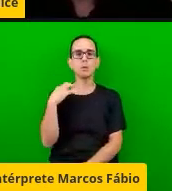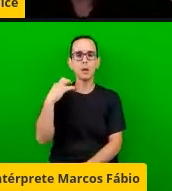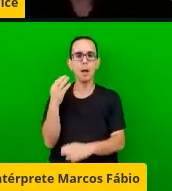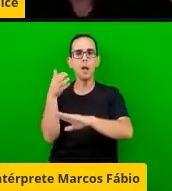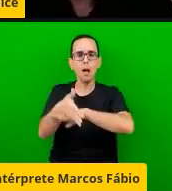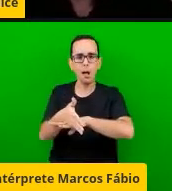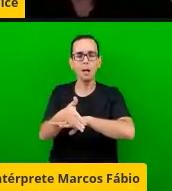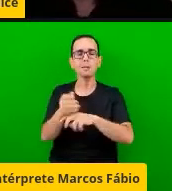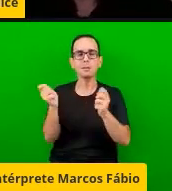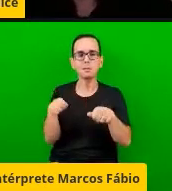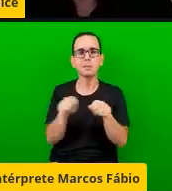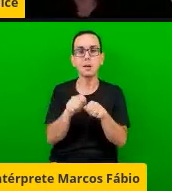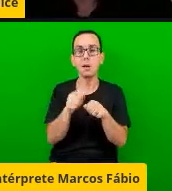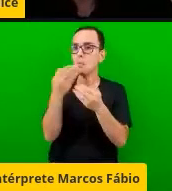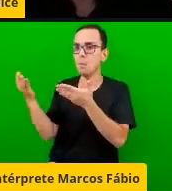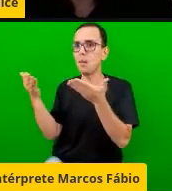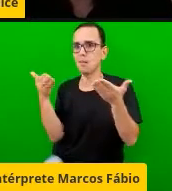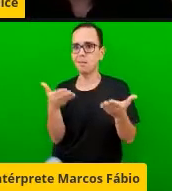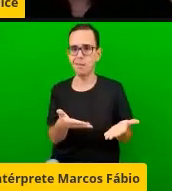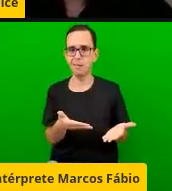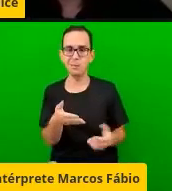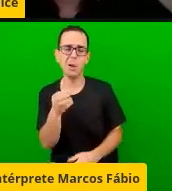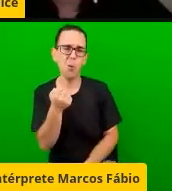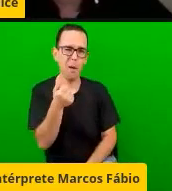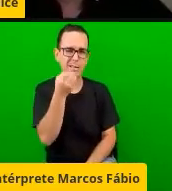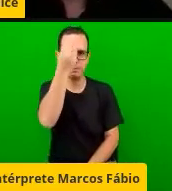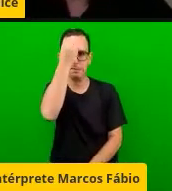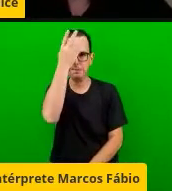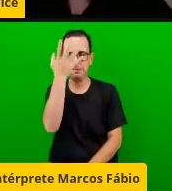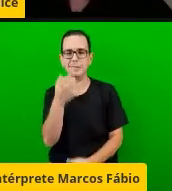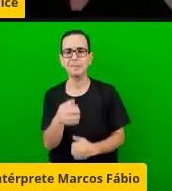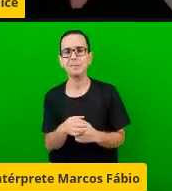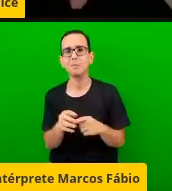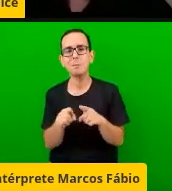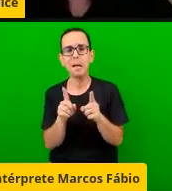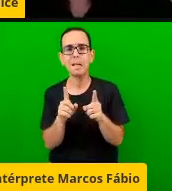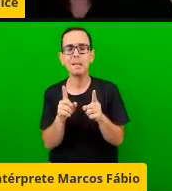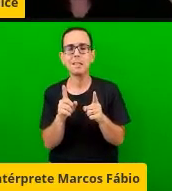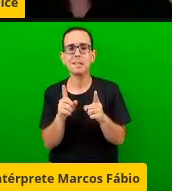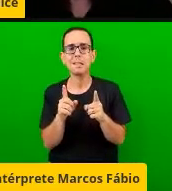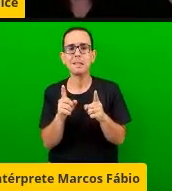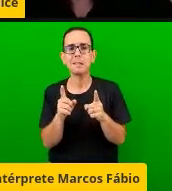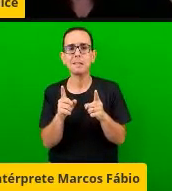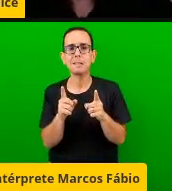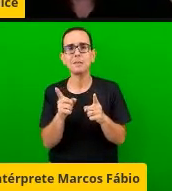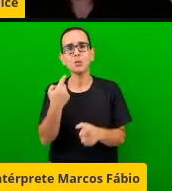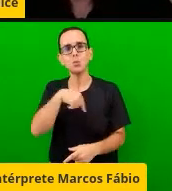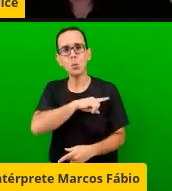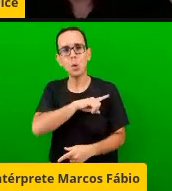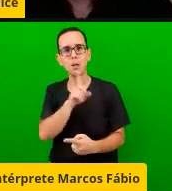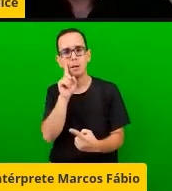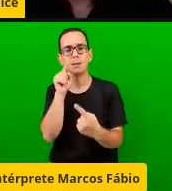né? Bem-vindos, né? Eu esqueci de falar isso antes, mas bem-vindo à rede, tá? A gente está aqui à disposição